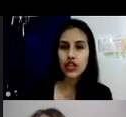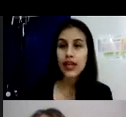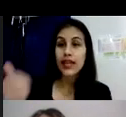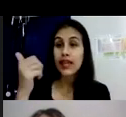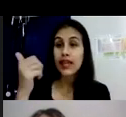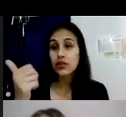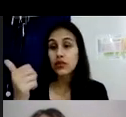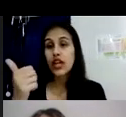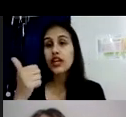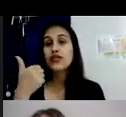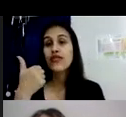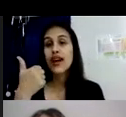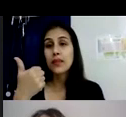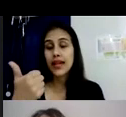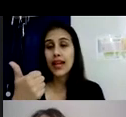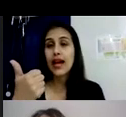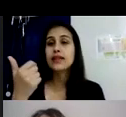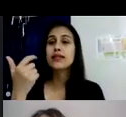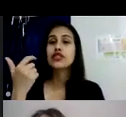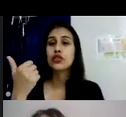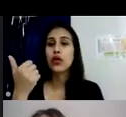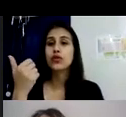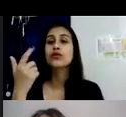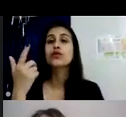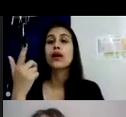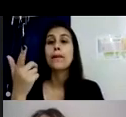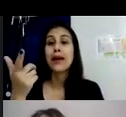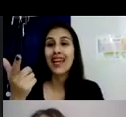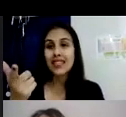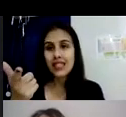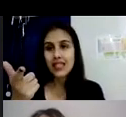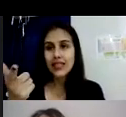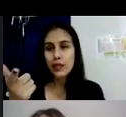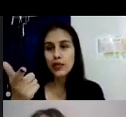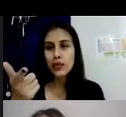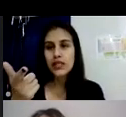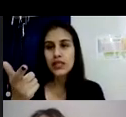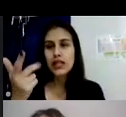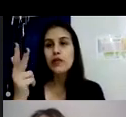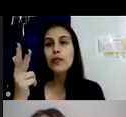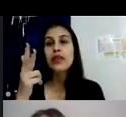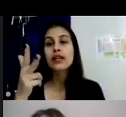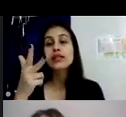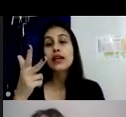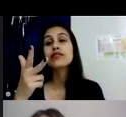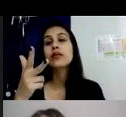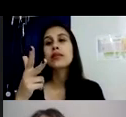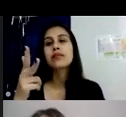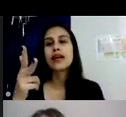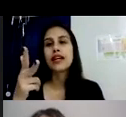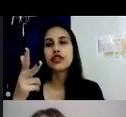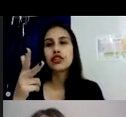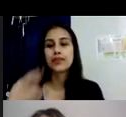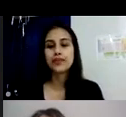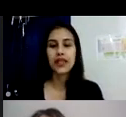acidente. E isso, gente, vale para lares de idosos, para residência, para o domicílio e serve também